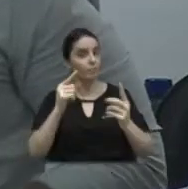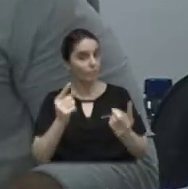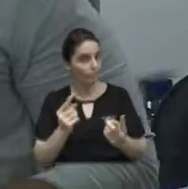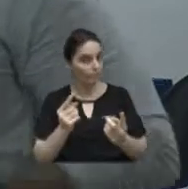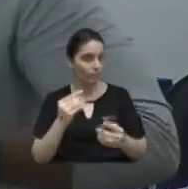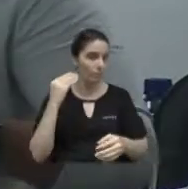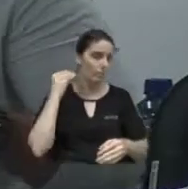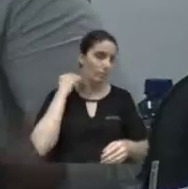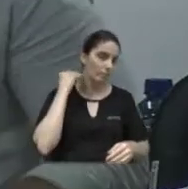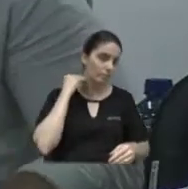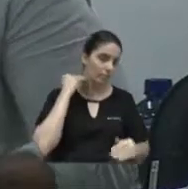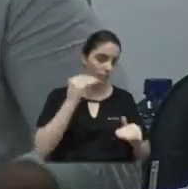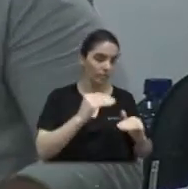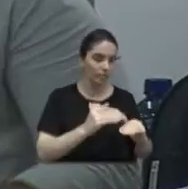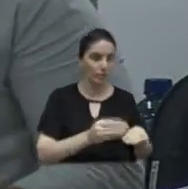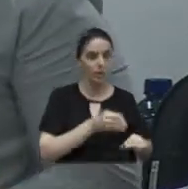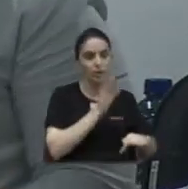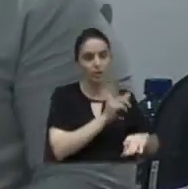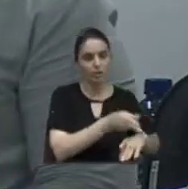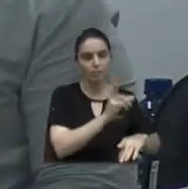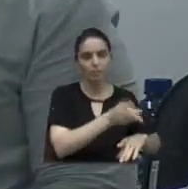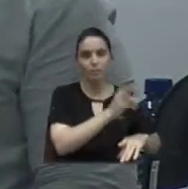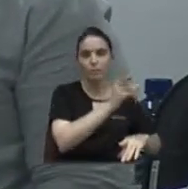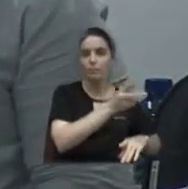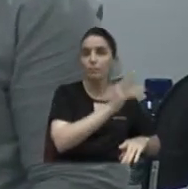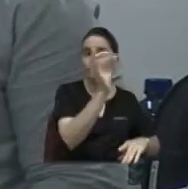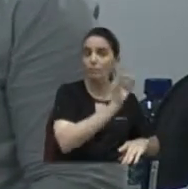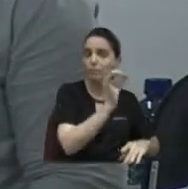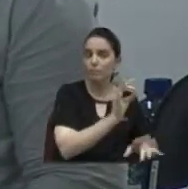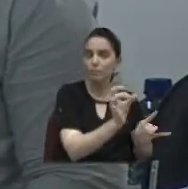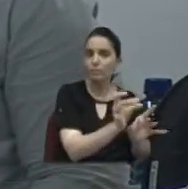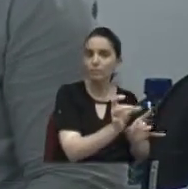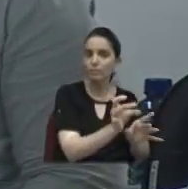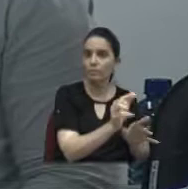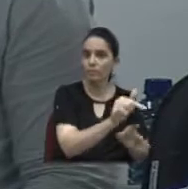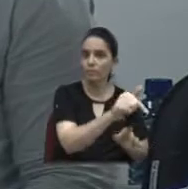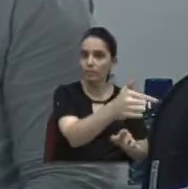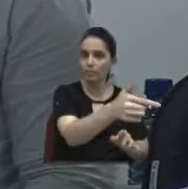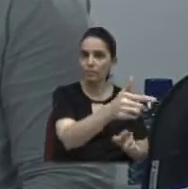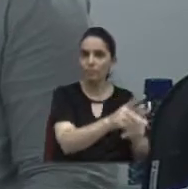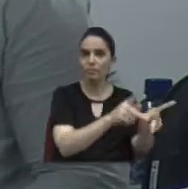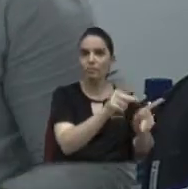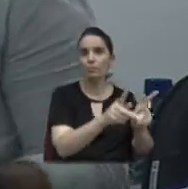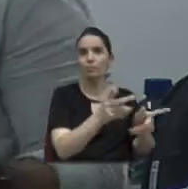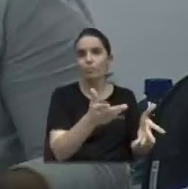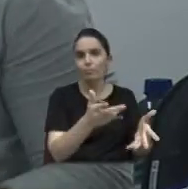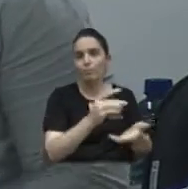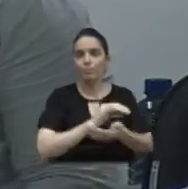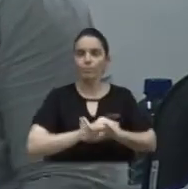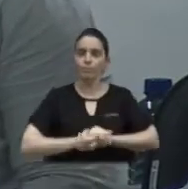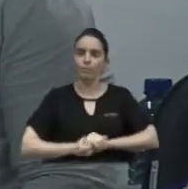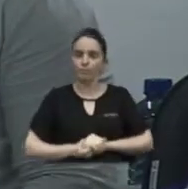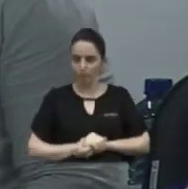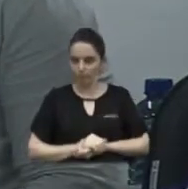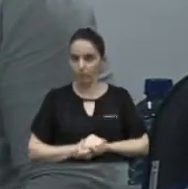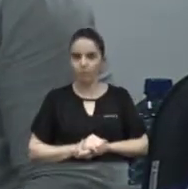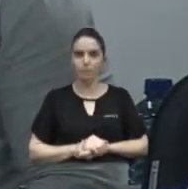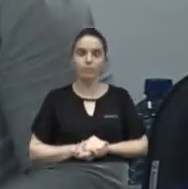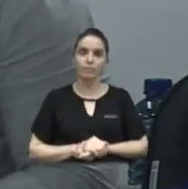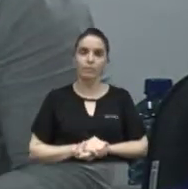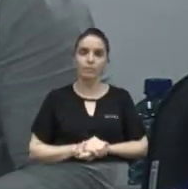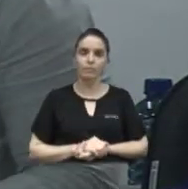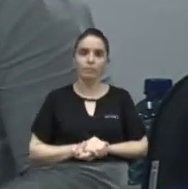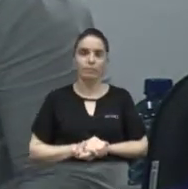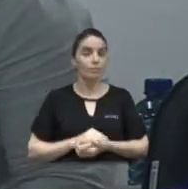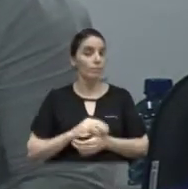porém, mantém-se a taxa que é vendida para o consumidor final, para o cliente. E aí o